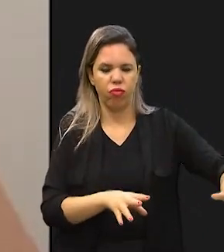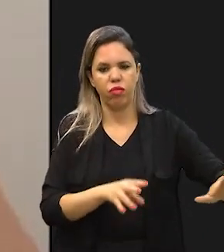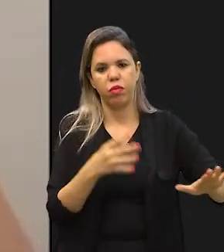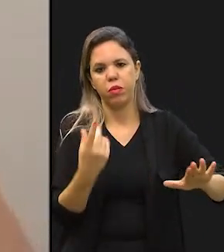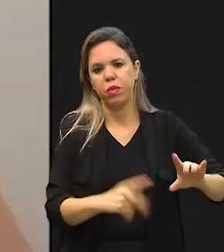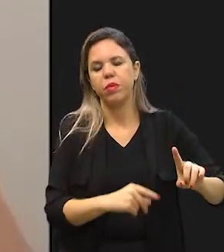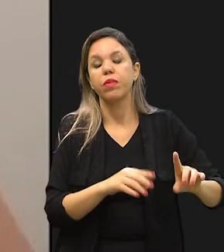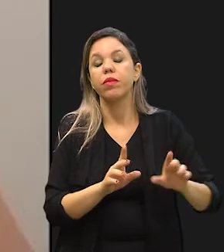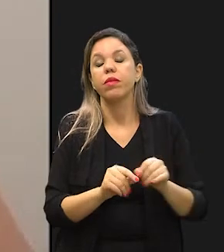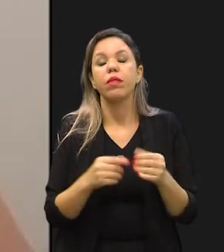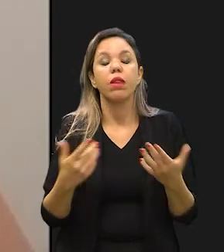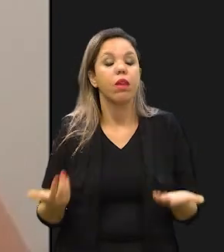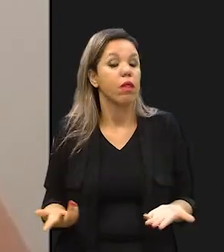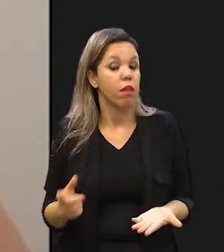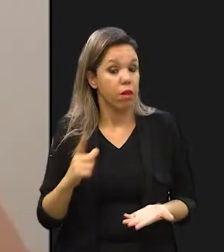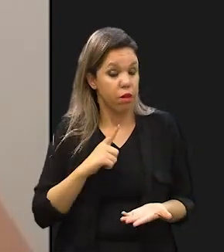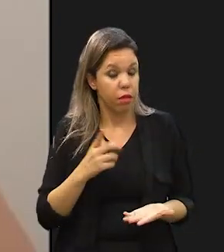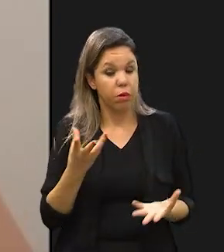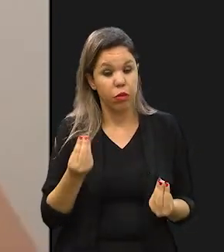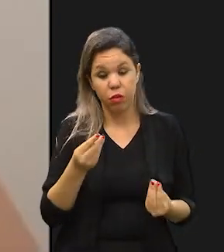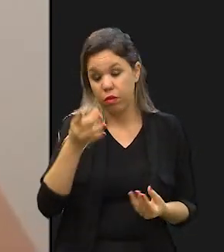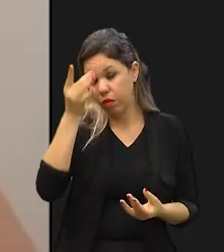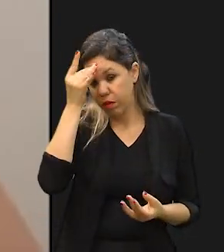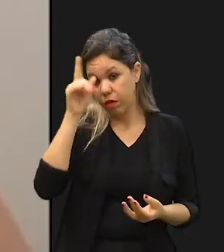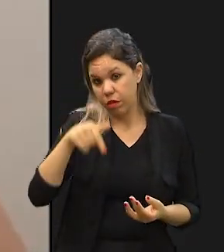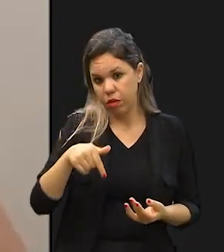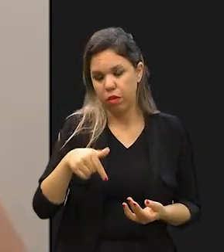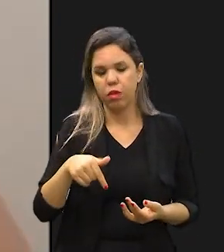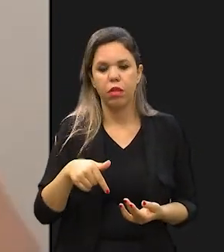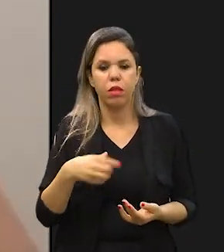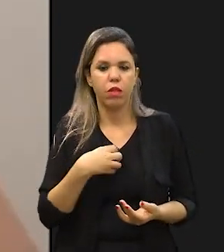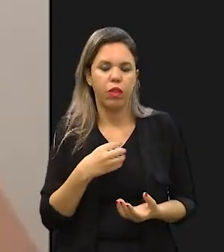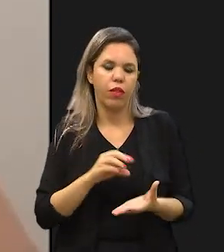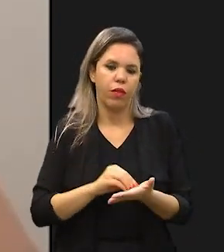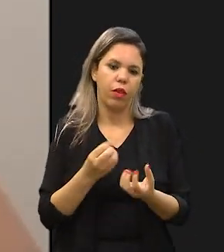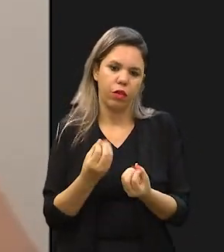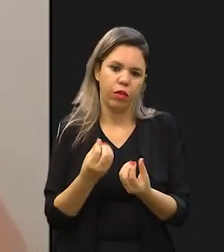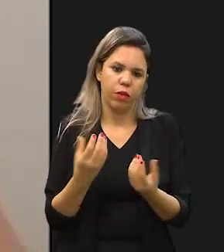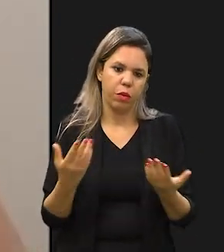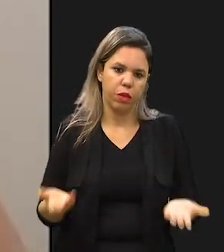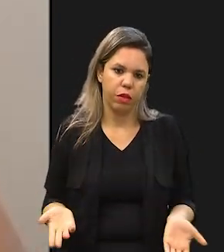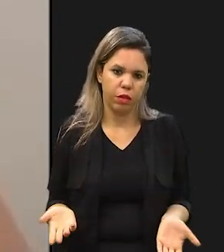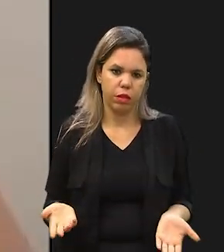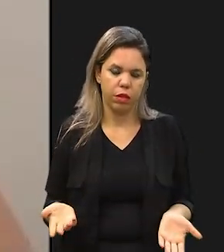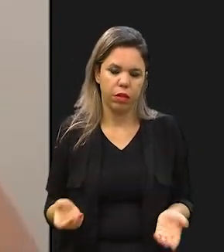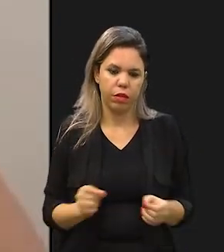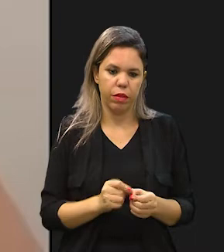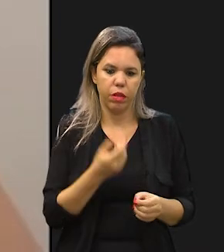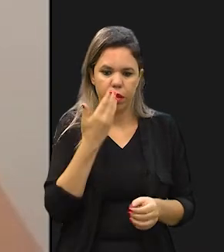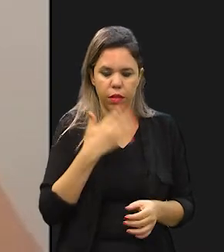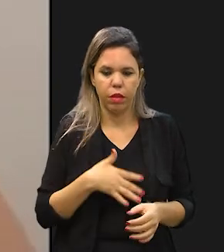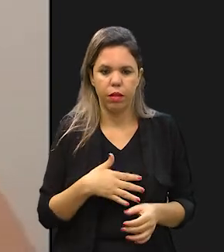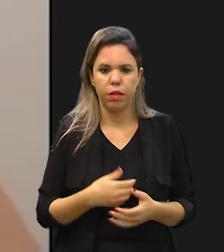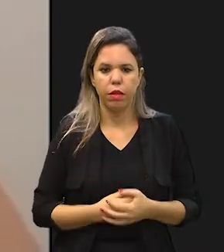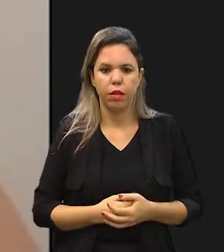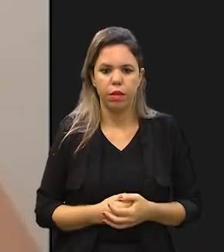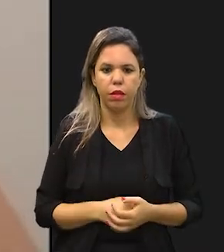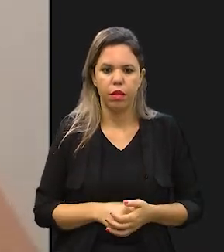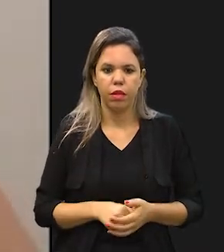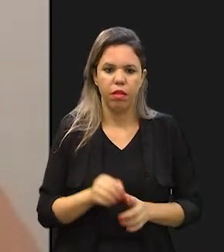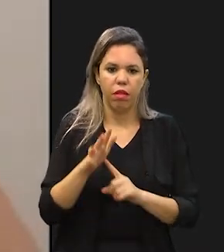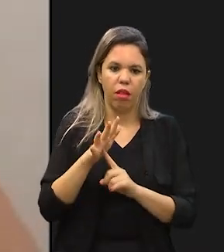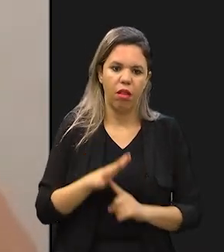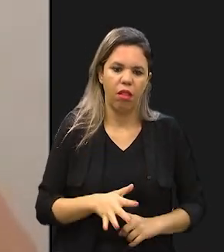gente resolvia. Então, a gente tem muito isso ainda, né? E essa falta de informação faz a criança ficar taxada como